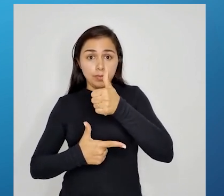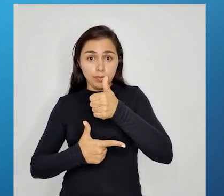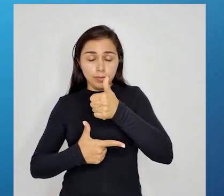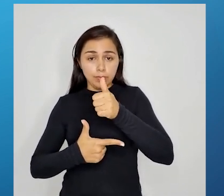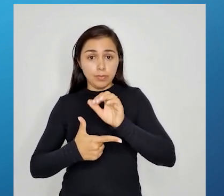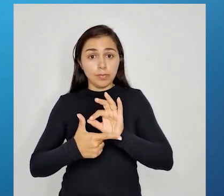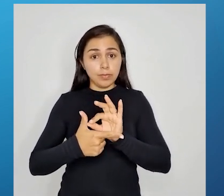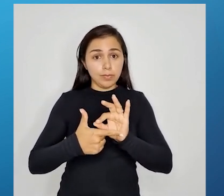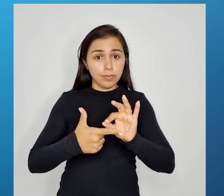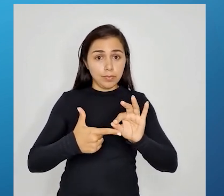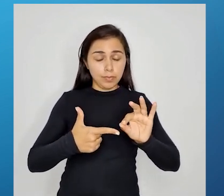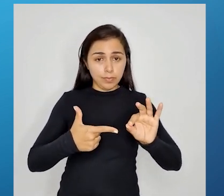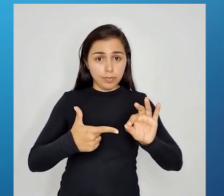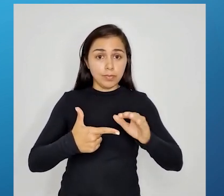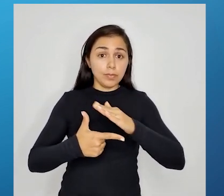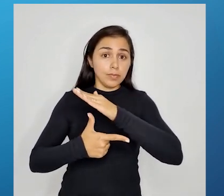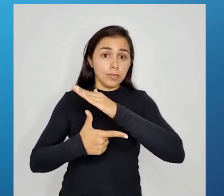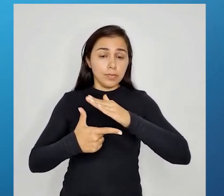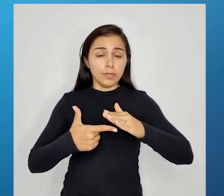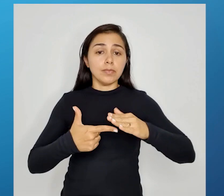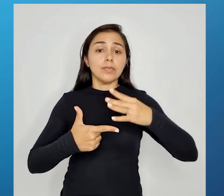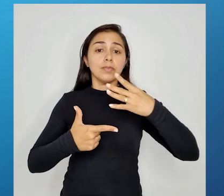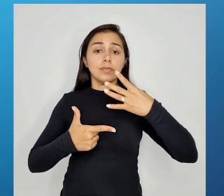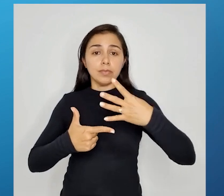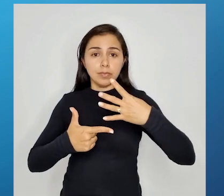0,422618, nós vamos encontrar